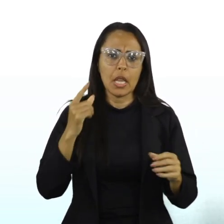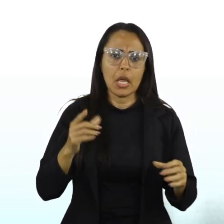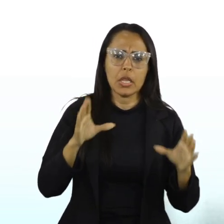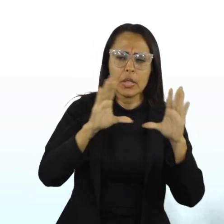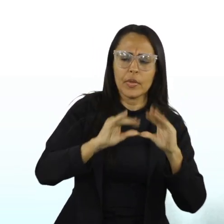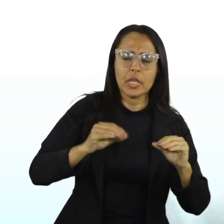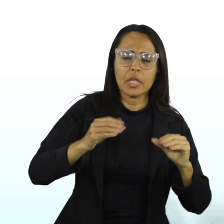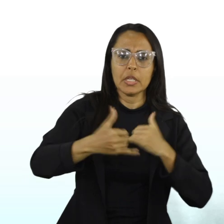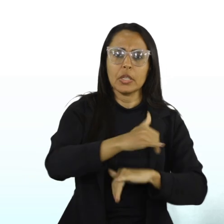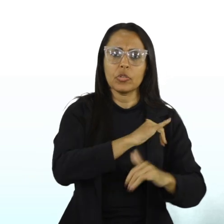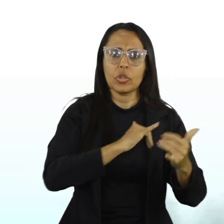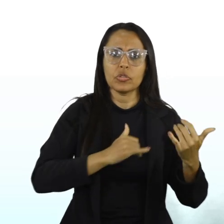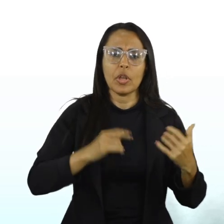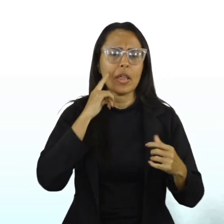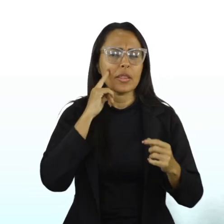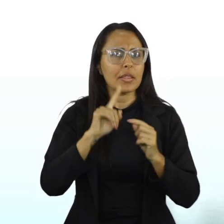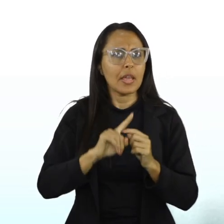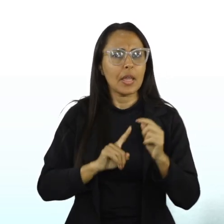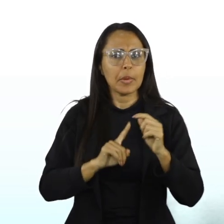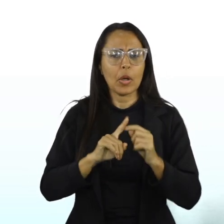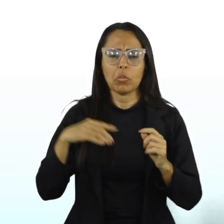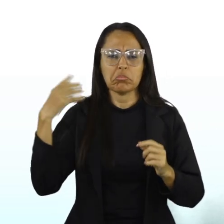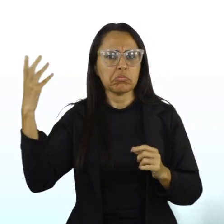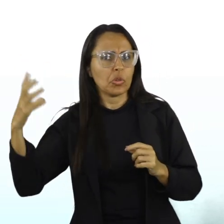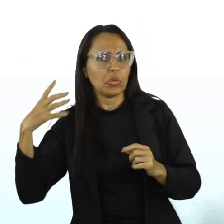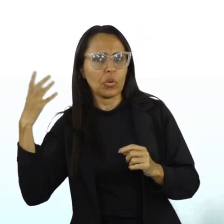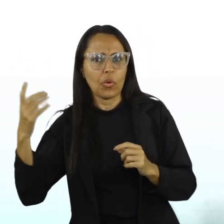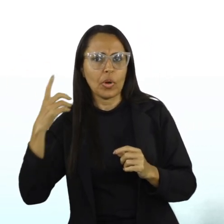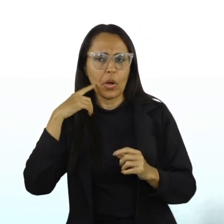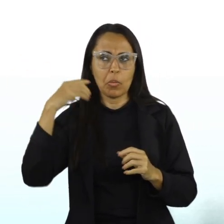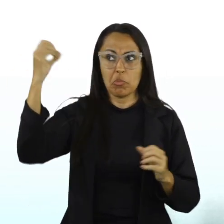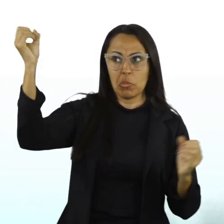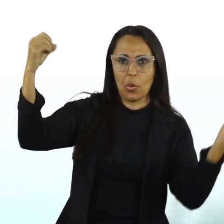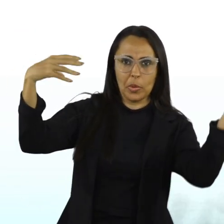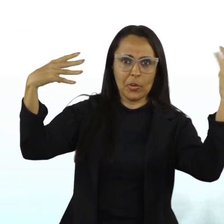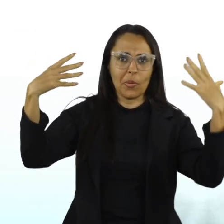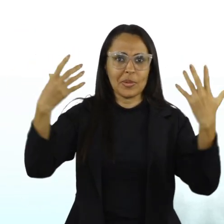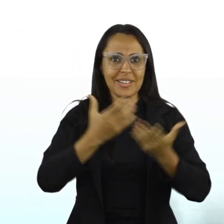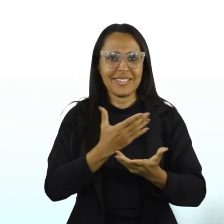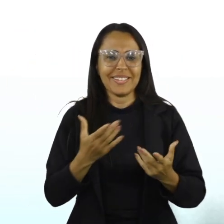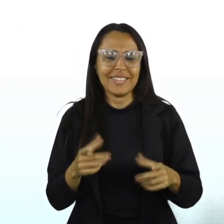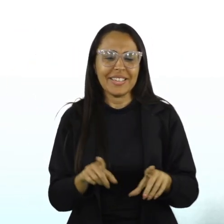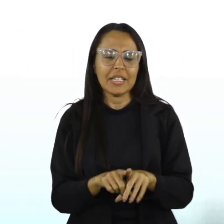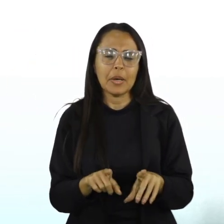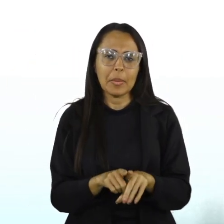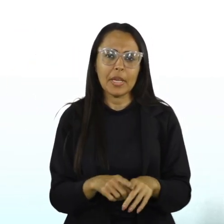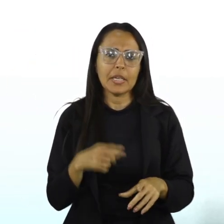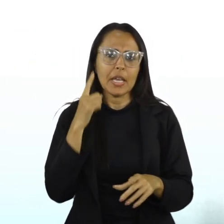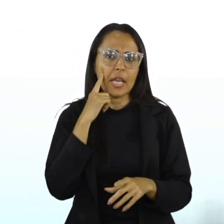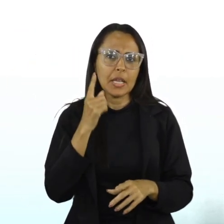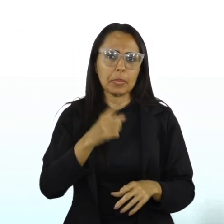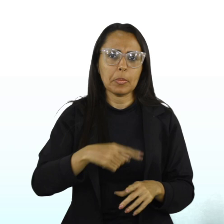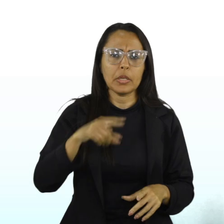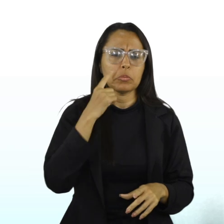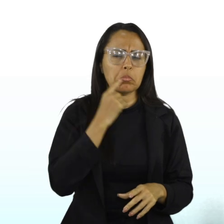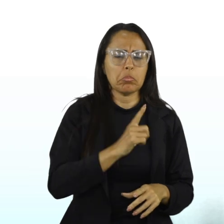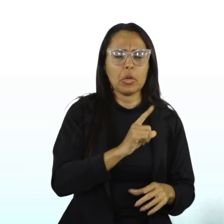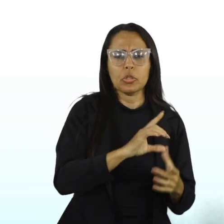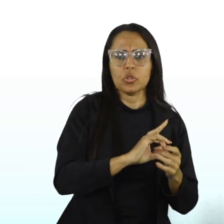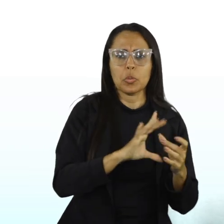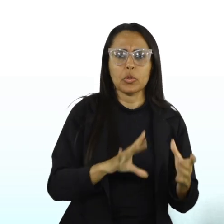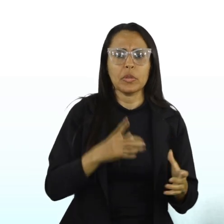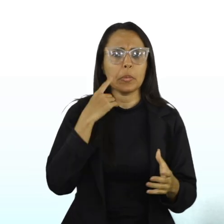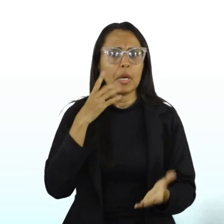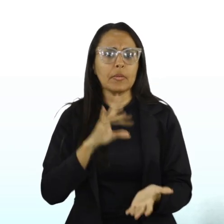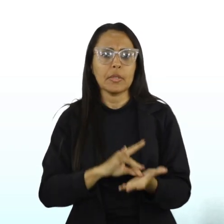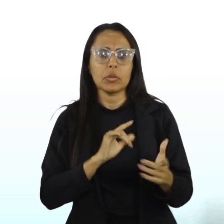na forma tanto térmica, quanto sonora, quanto luminosa. Então, torna-se cada vez menos disponível para a realização